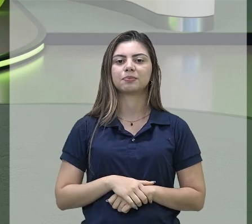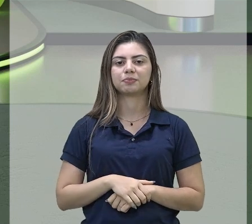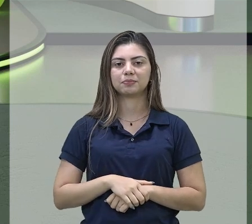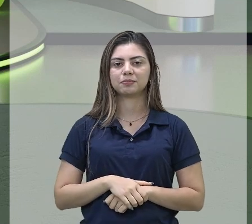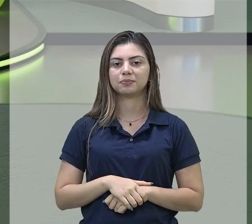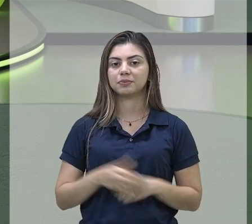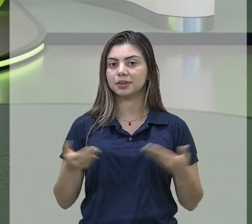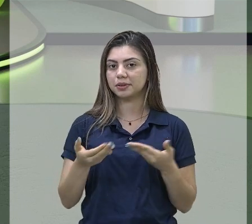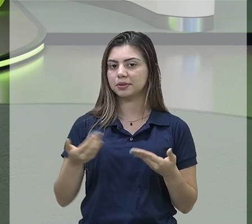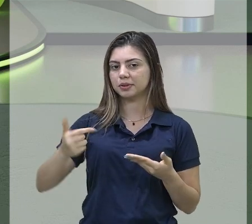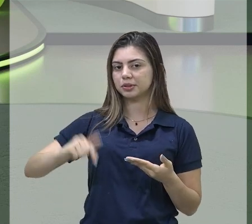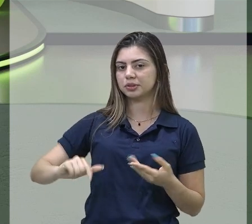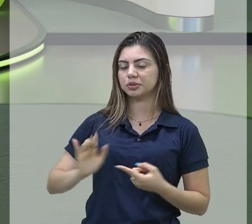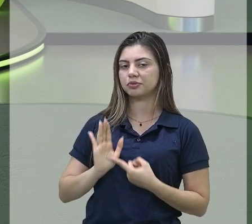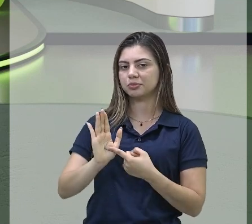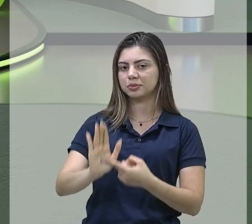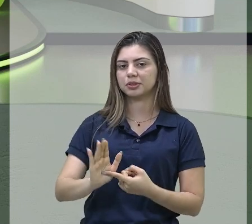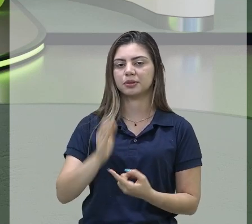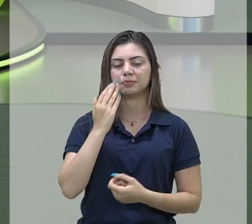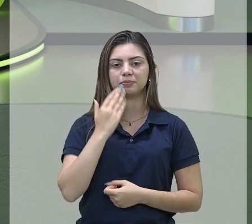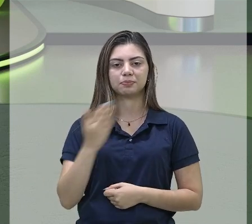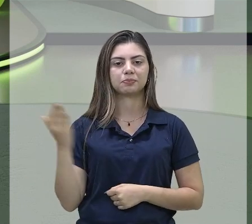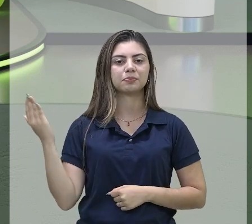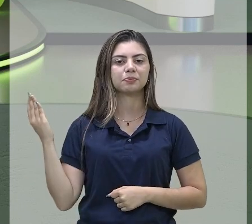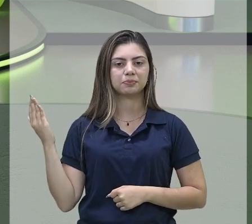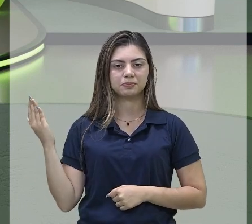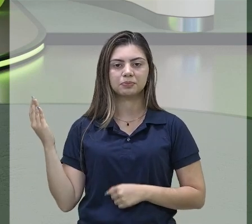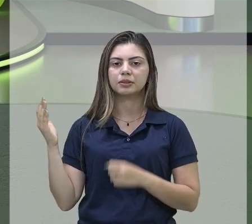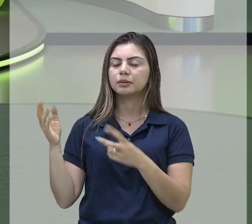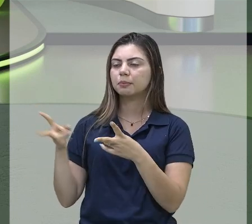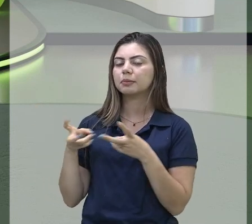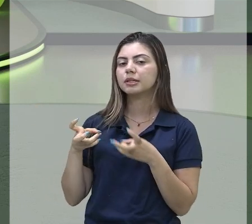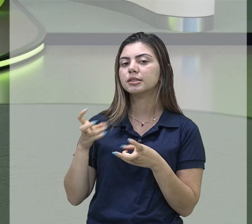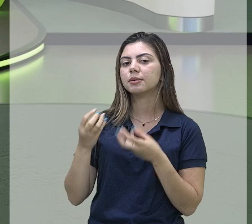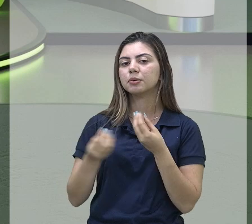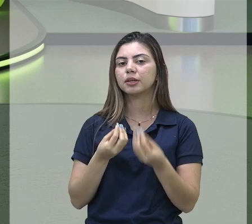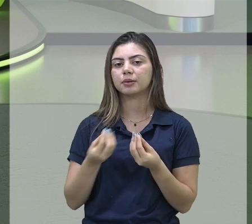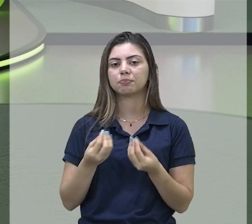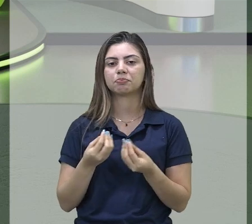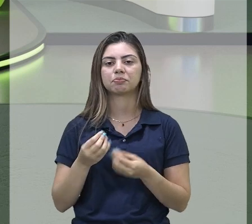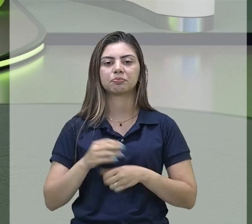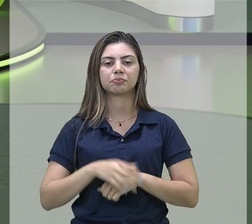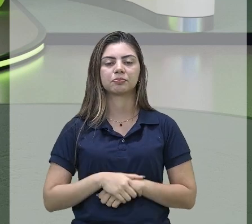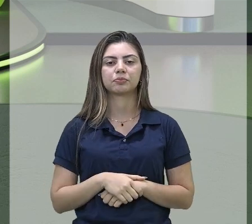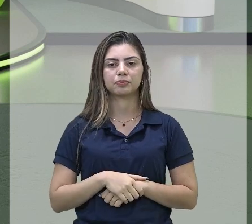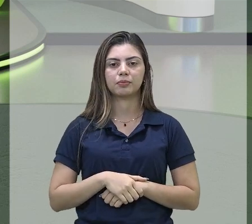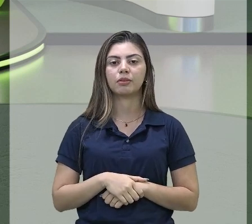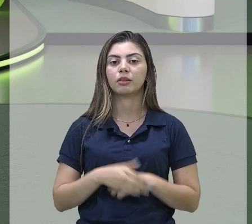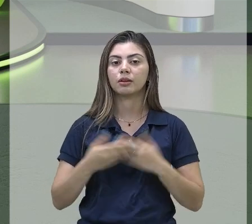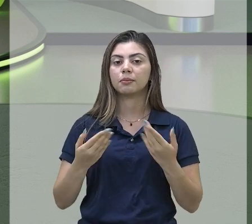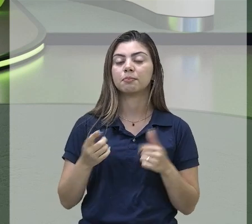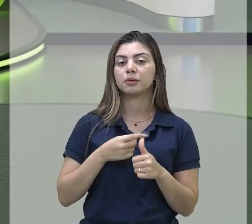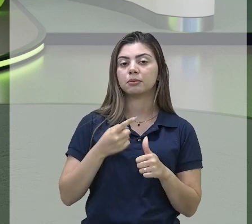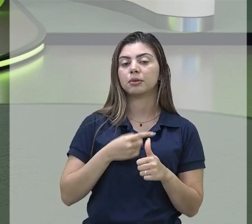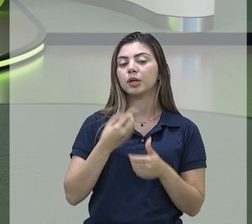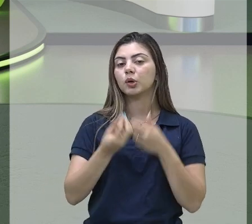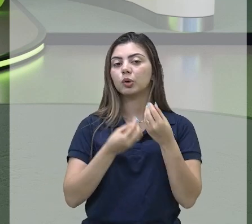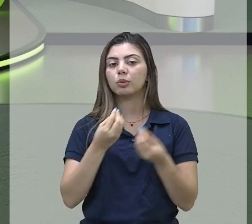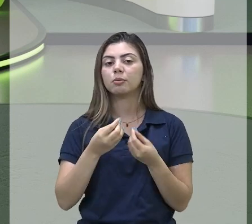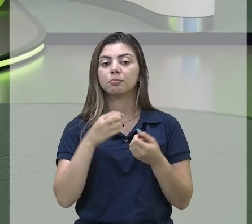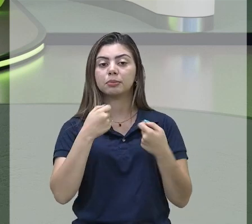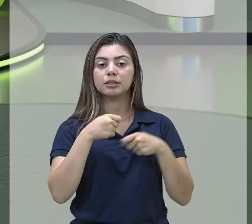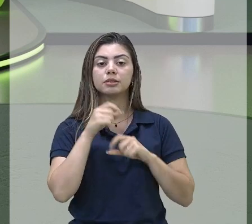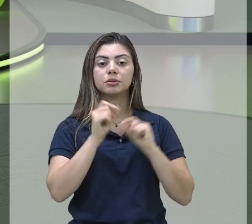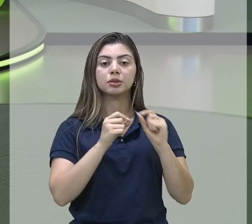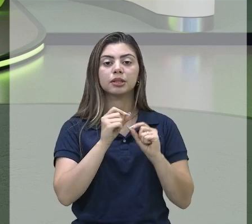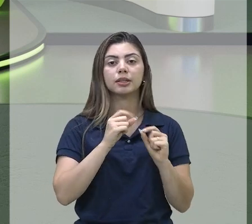lá para os circuitos mistos. Vejam que em uma hora eu tenho que resolver a